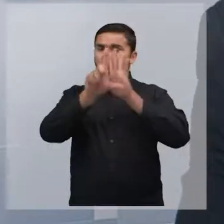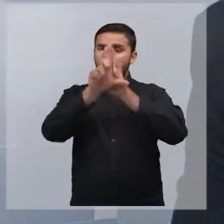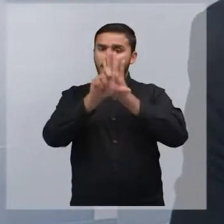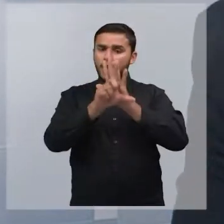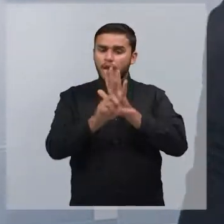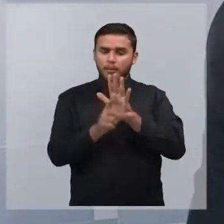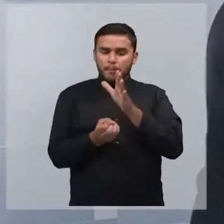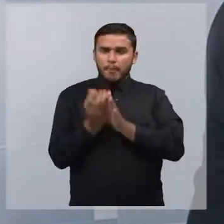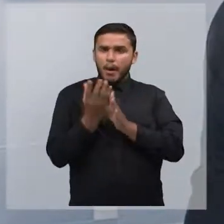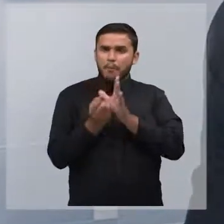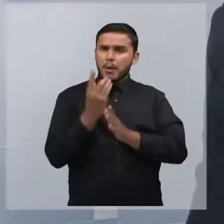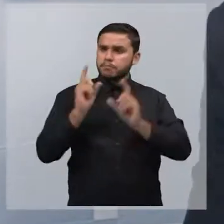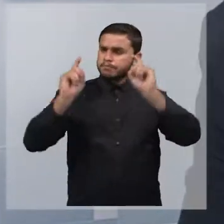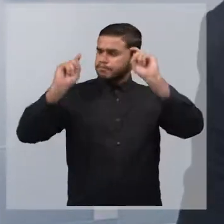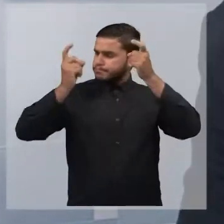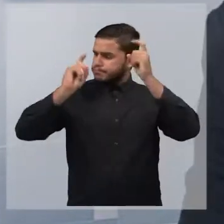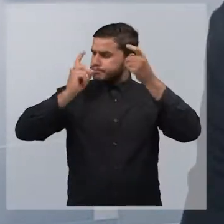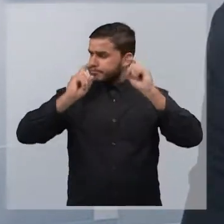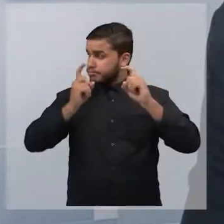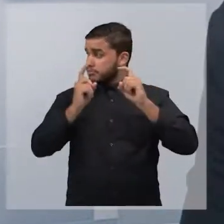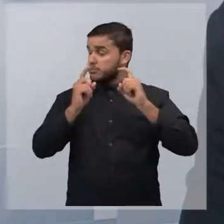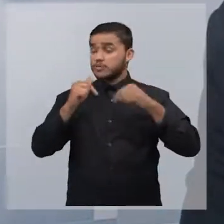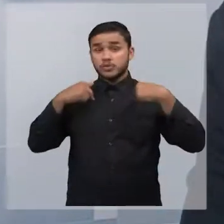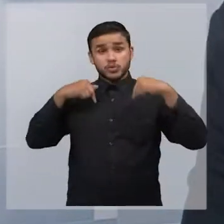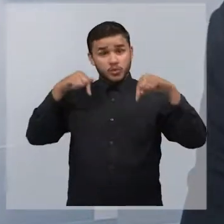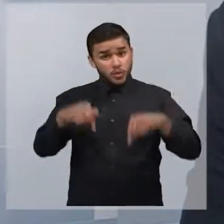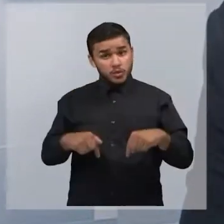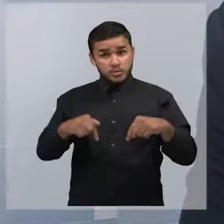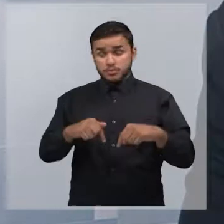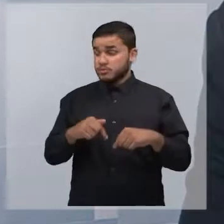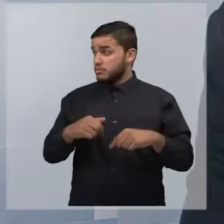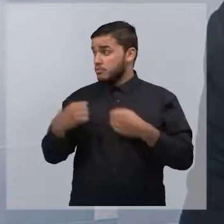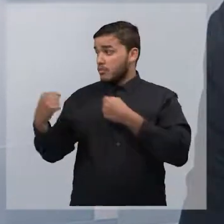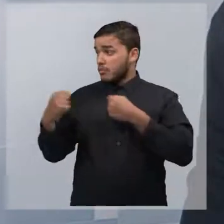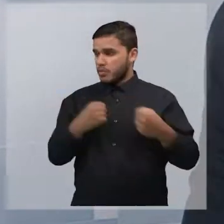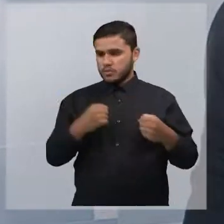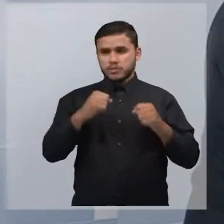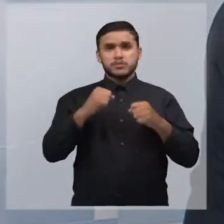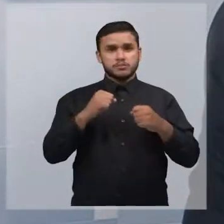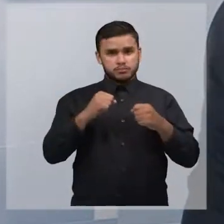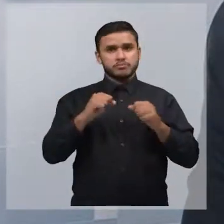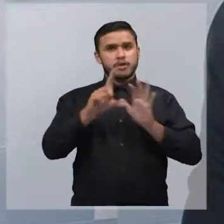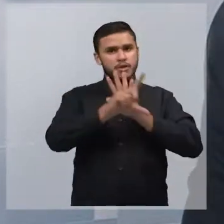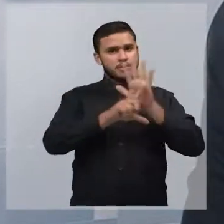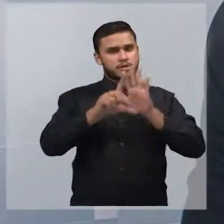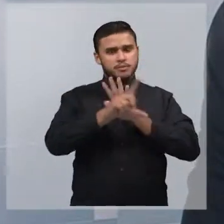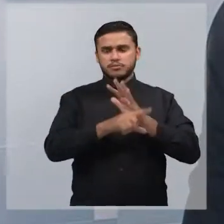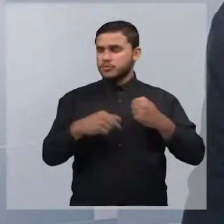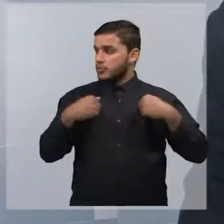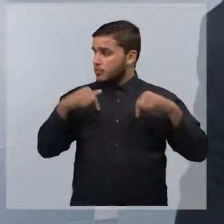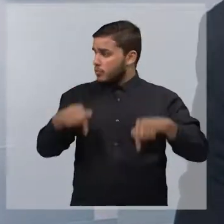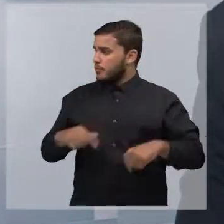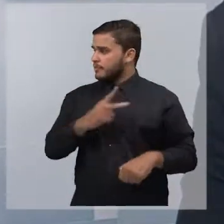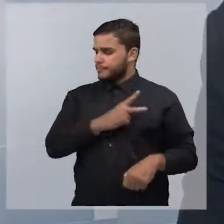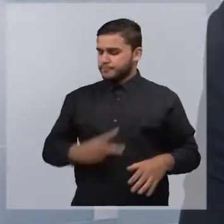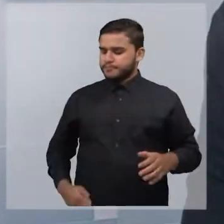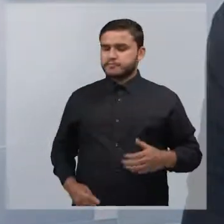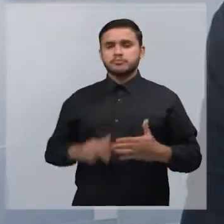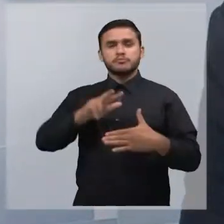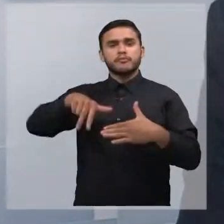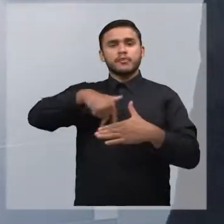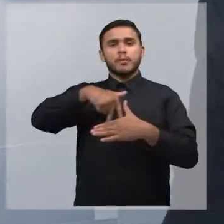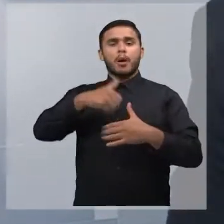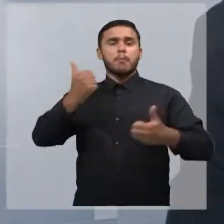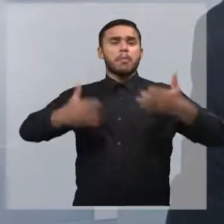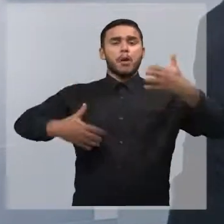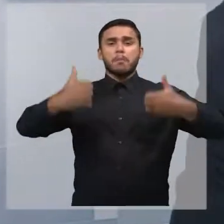de legislar, esse é o grande dever do Poder Legislativo. Parlamentares que somos, nós estamos aqui